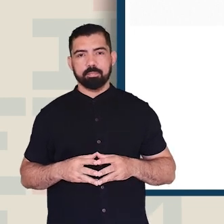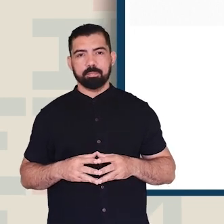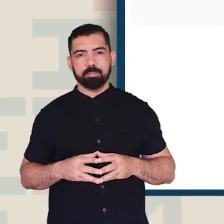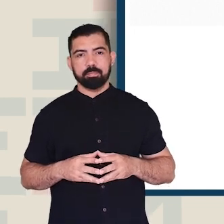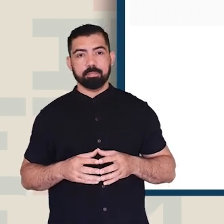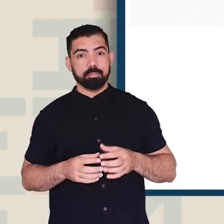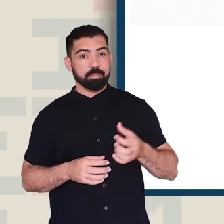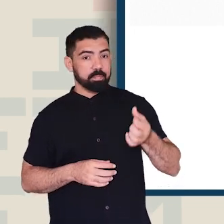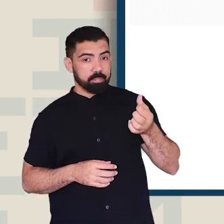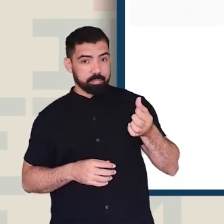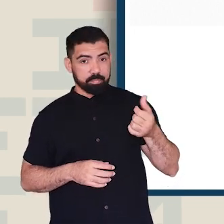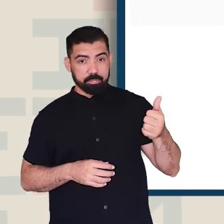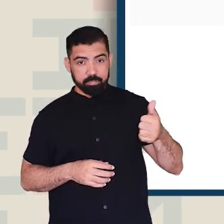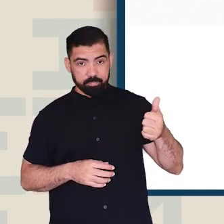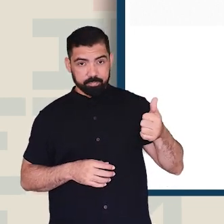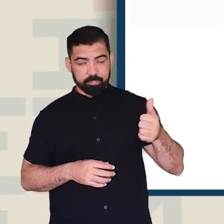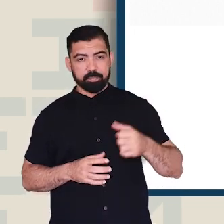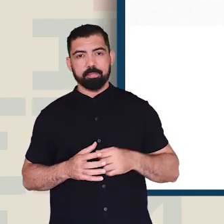A sexta e a primeira